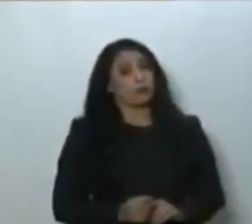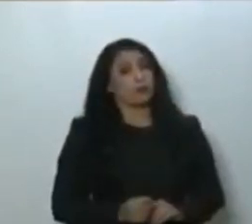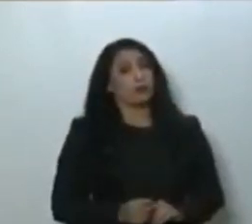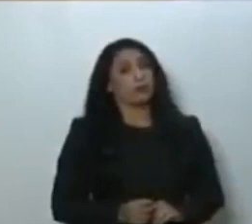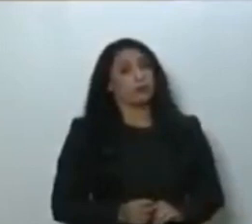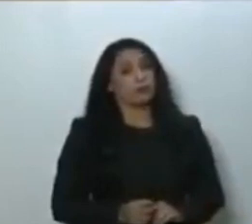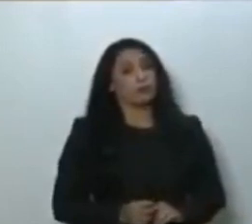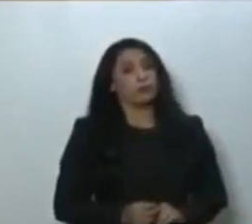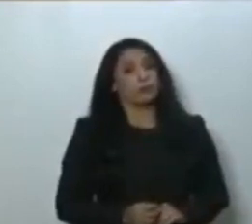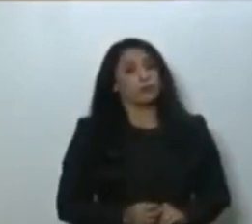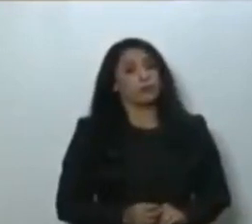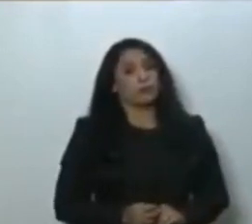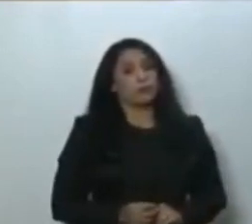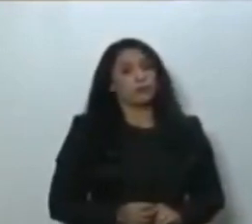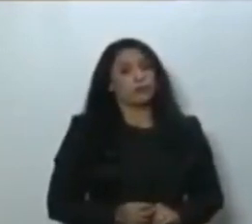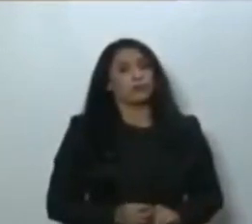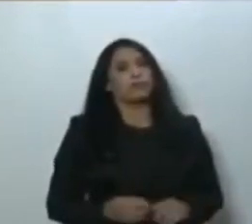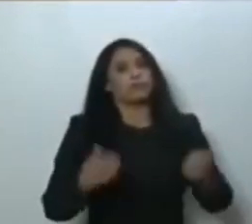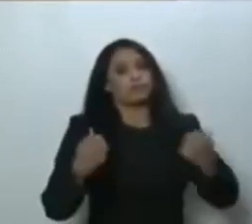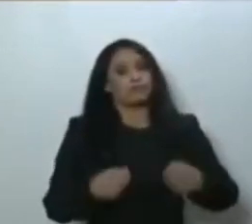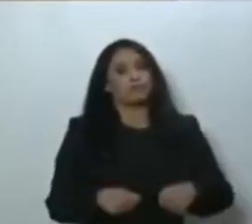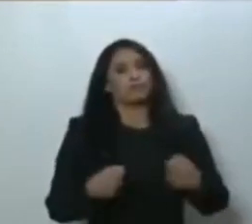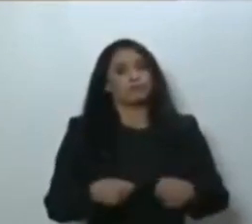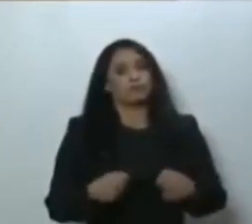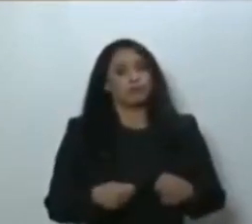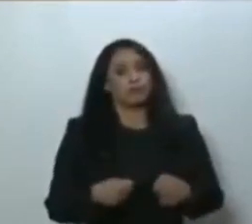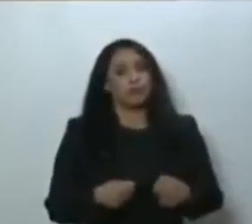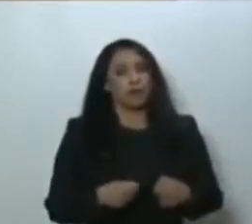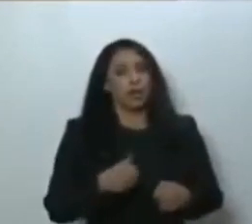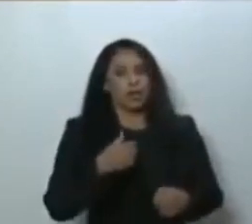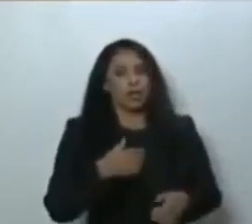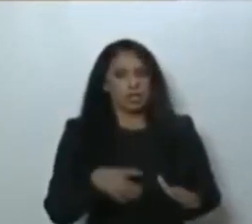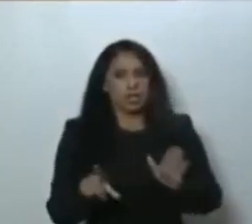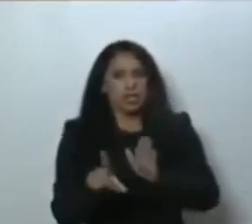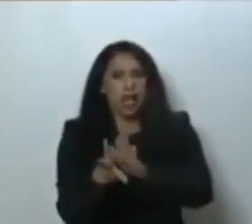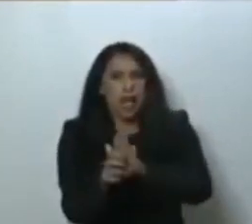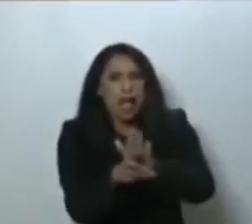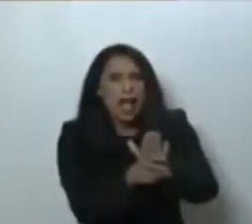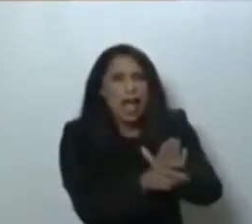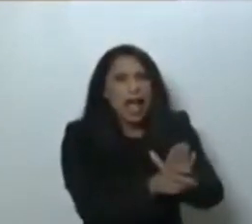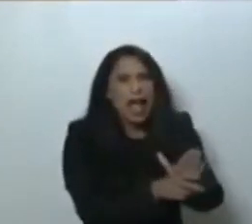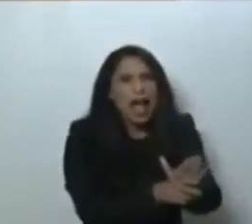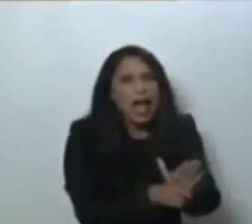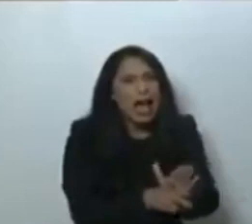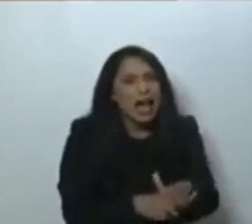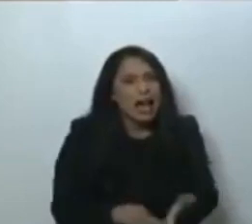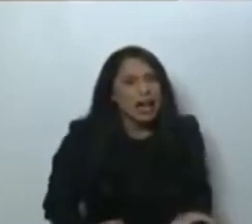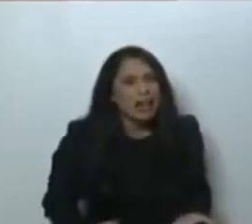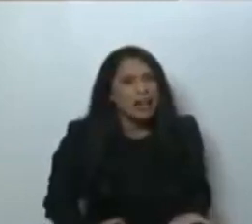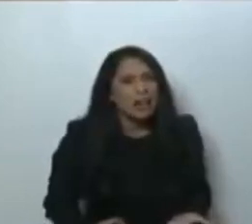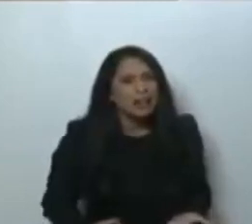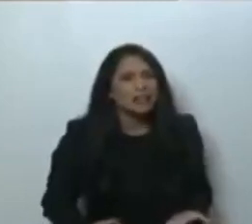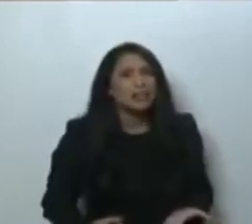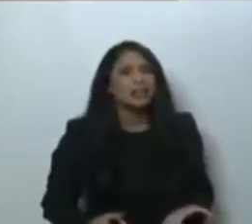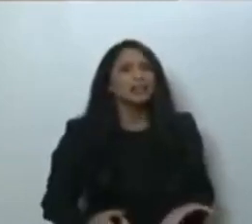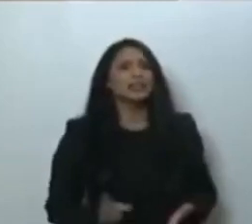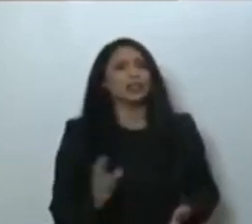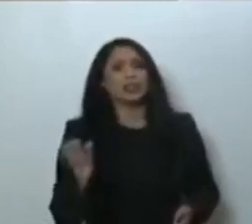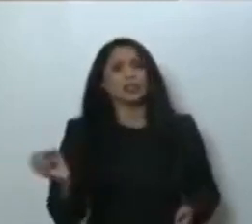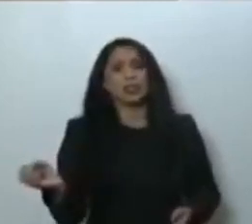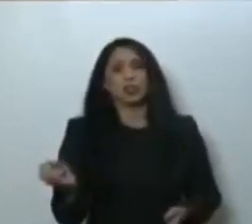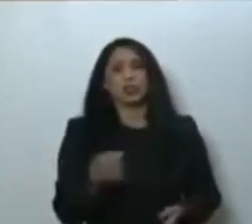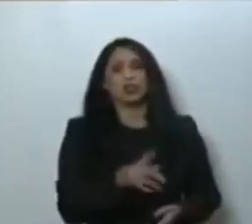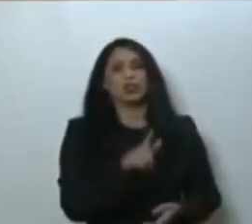um Y exames de esses hackers de Araraquara e todos os seres um um novo